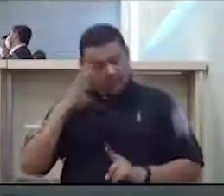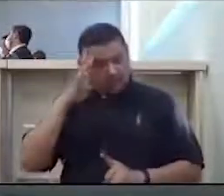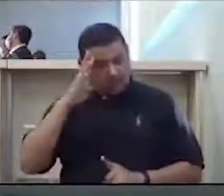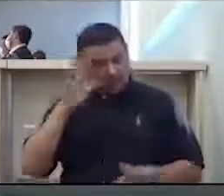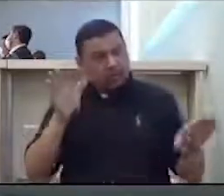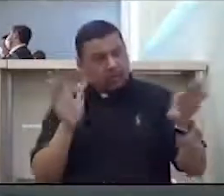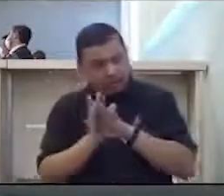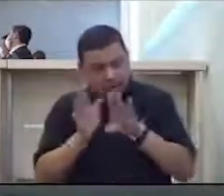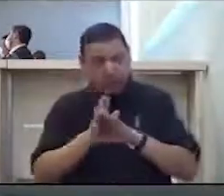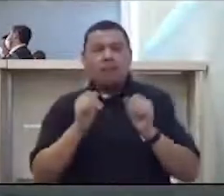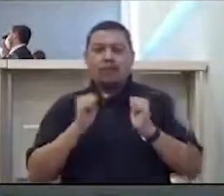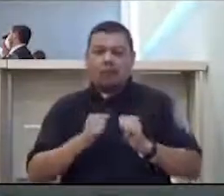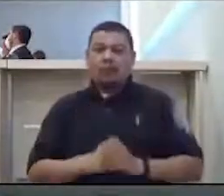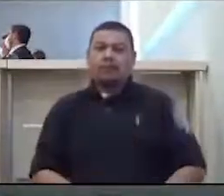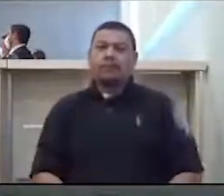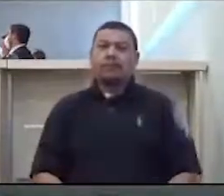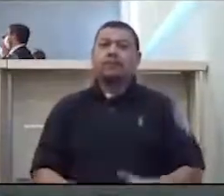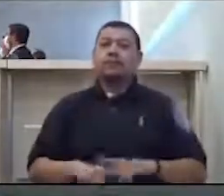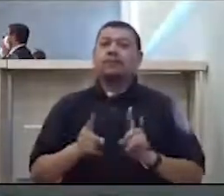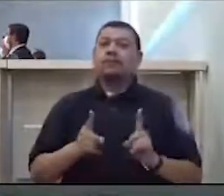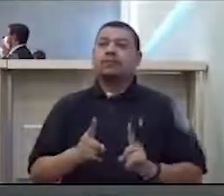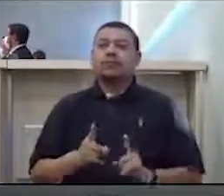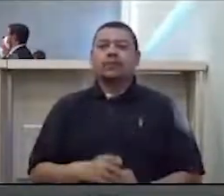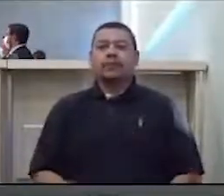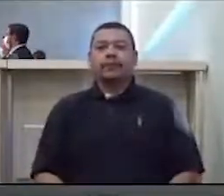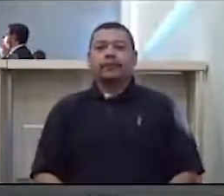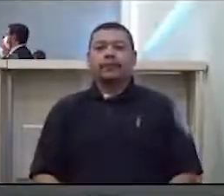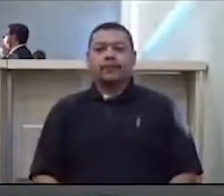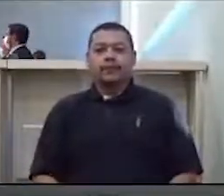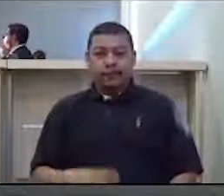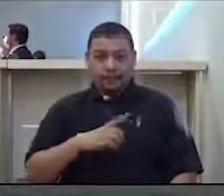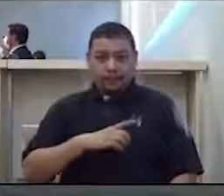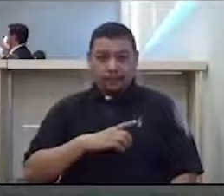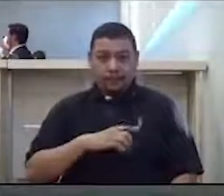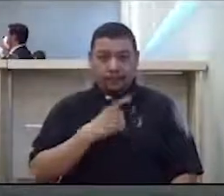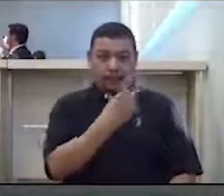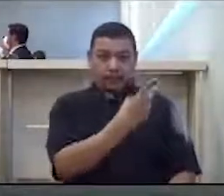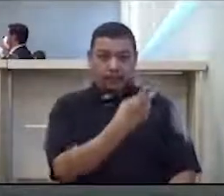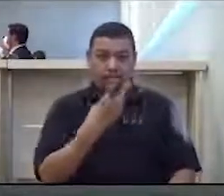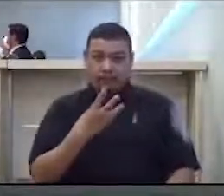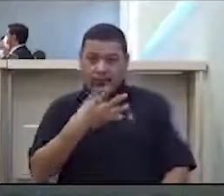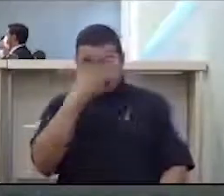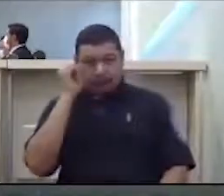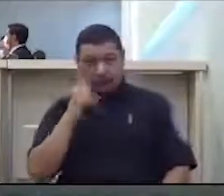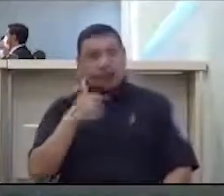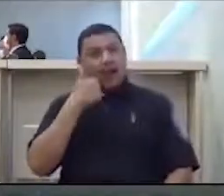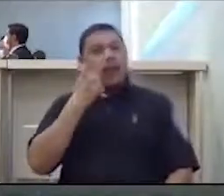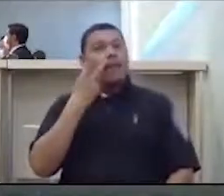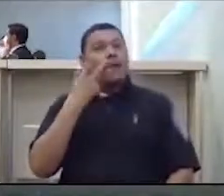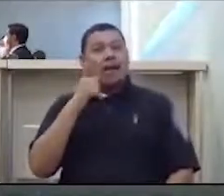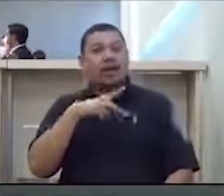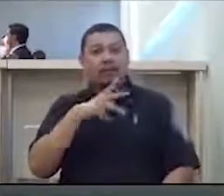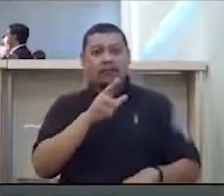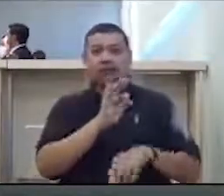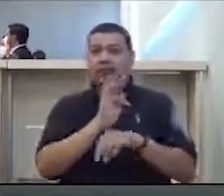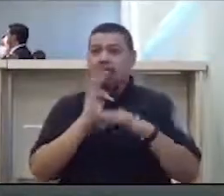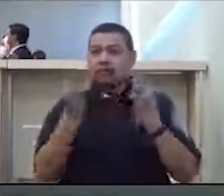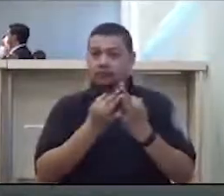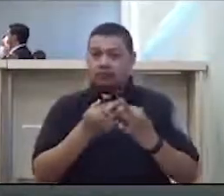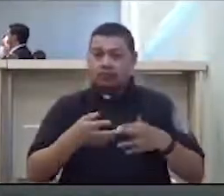Sim, venha. Mas eu também quero trazer duas, três pessoas e pai de família também para estar aqui também junto e vamos